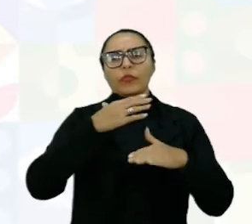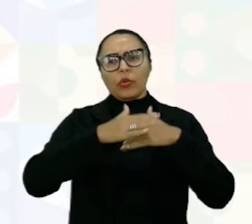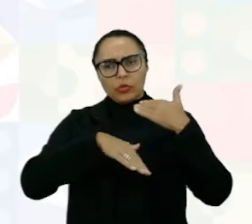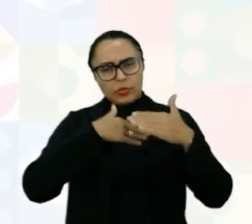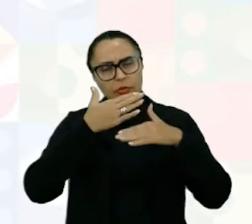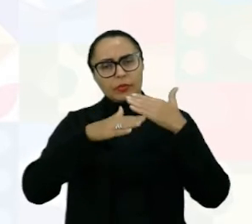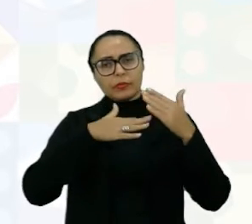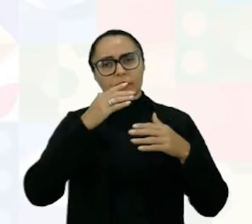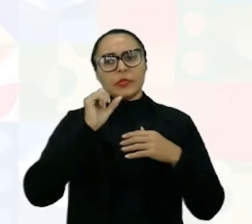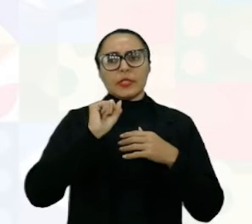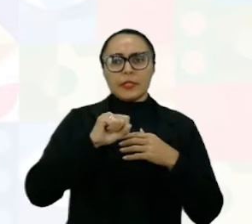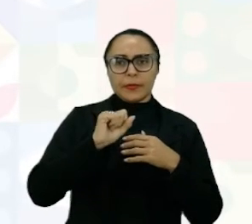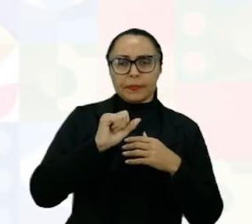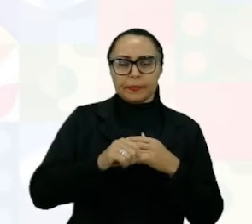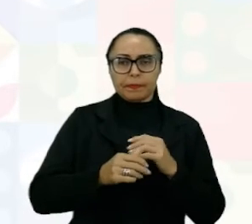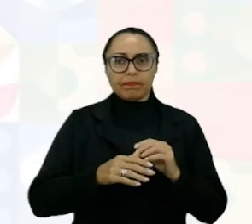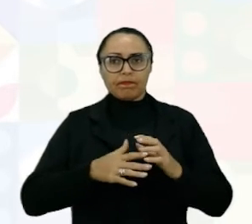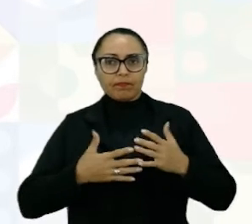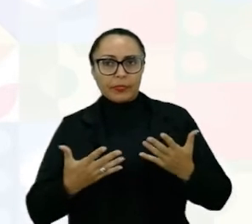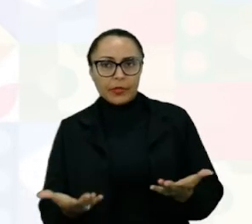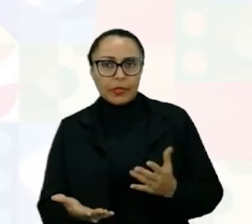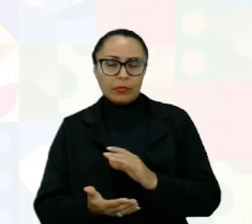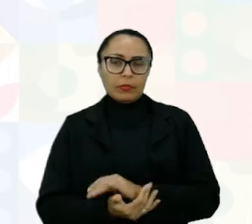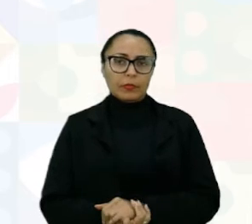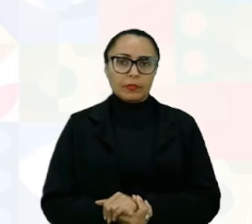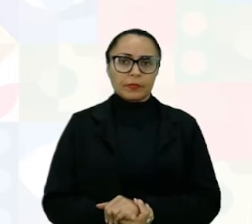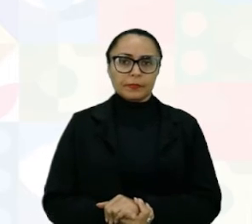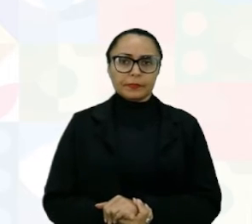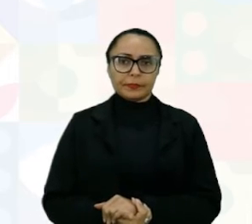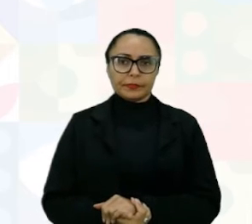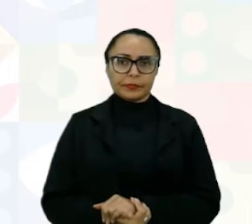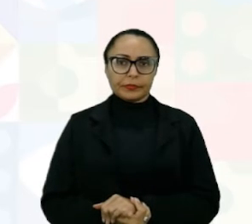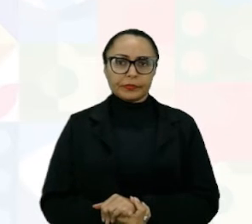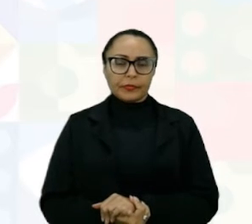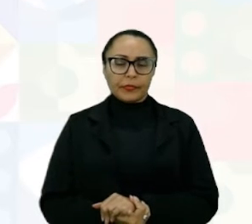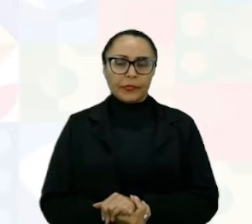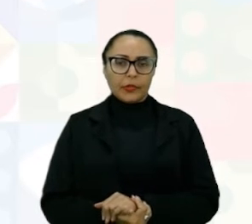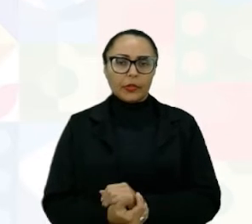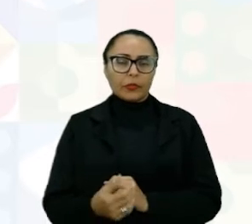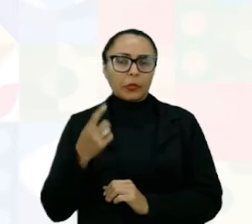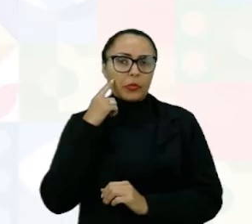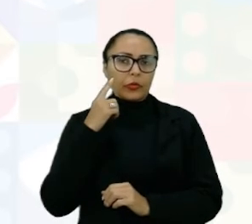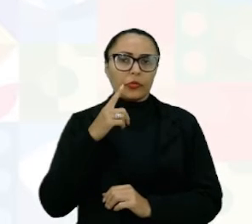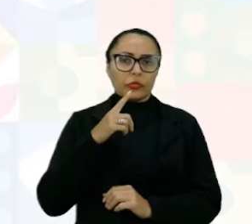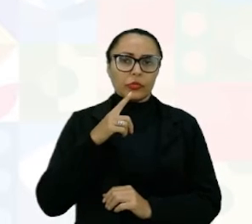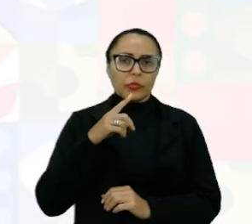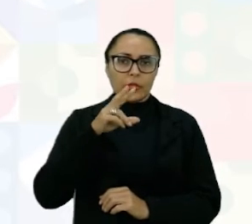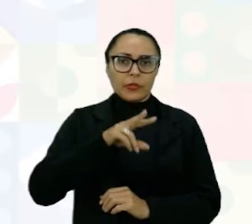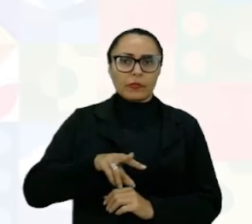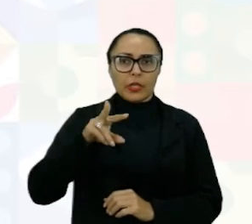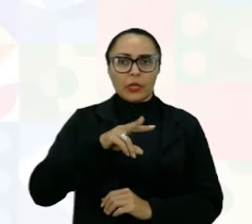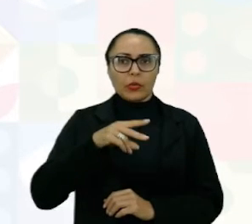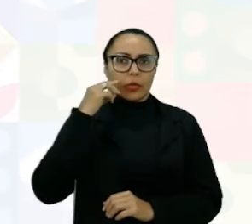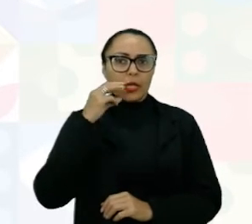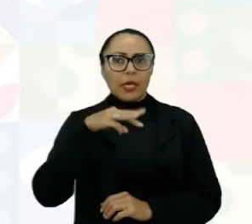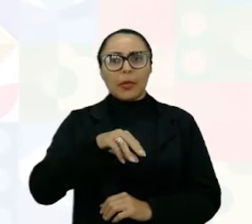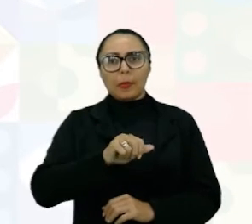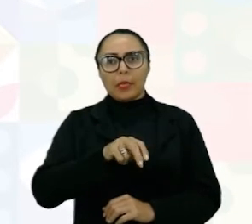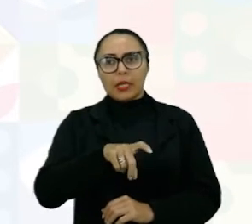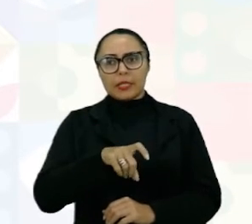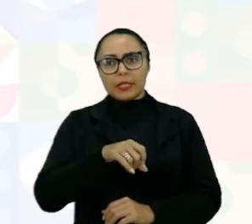evolução. Então, vamos ver o que é que Maximiano, em